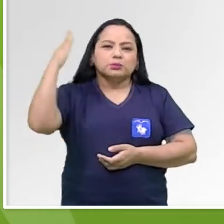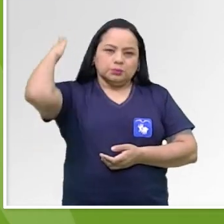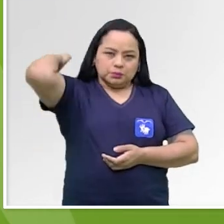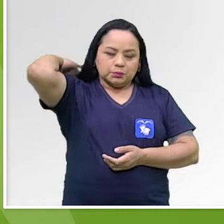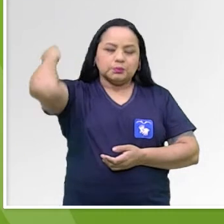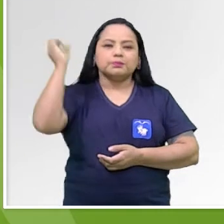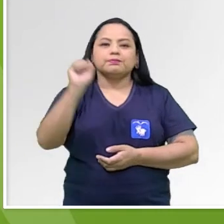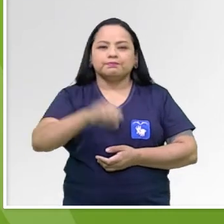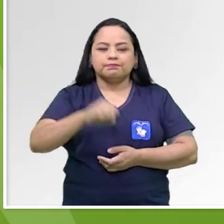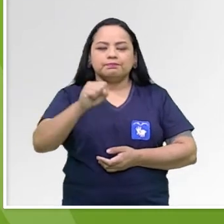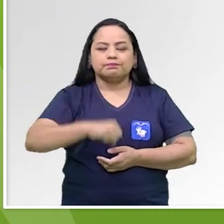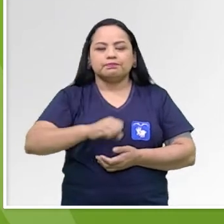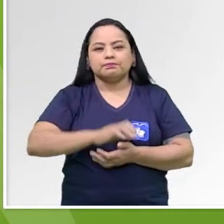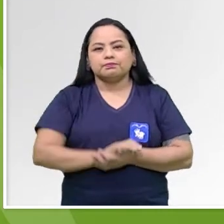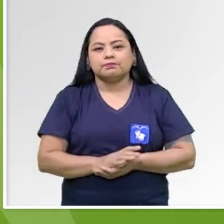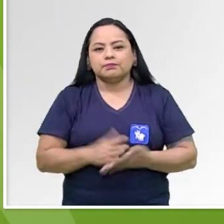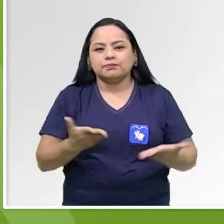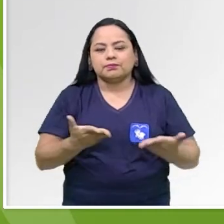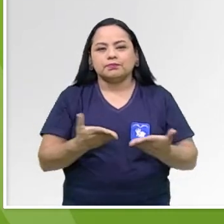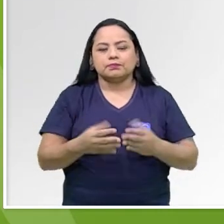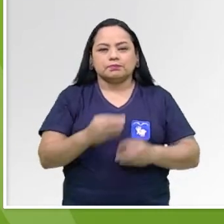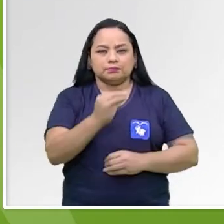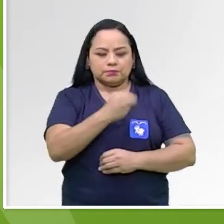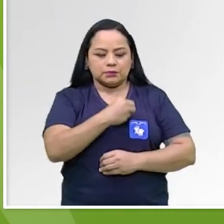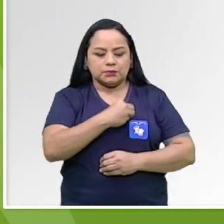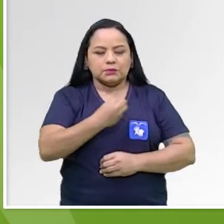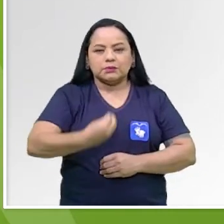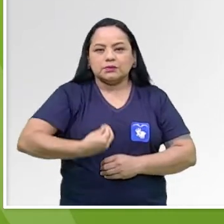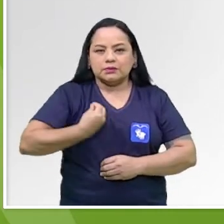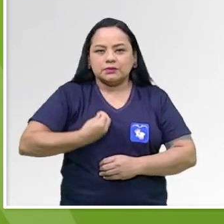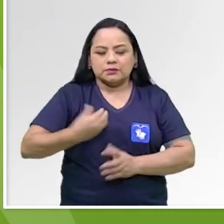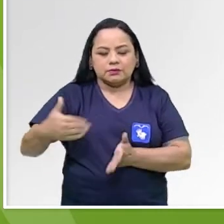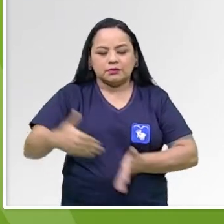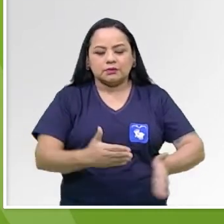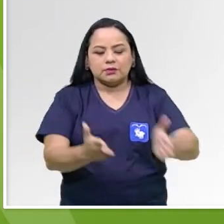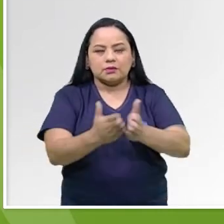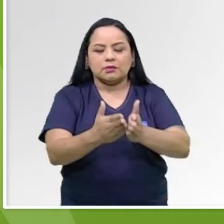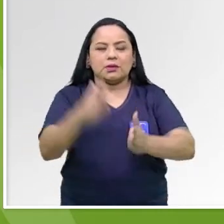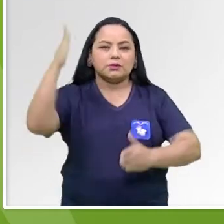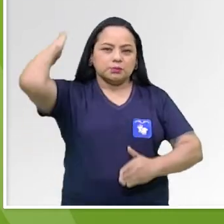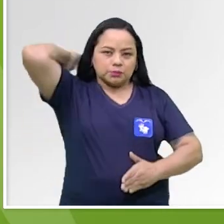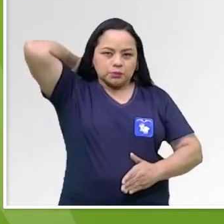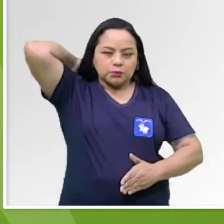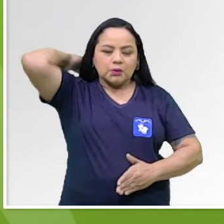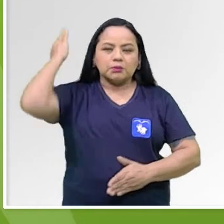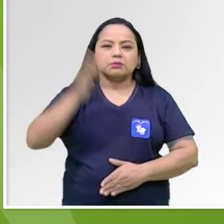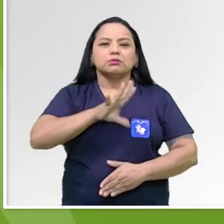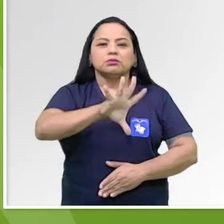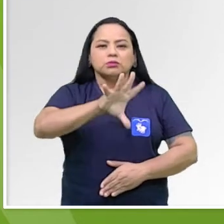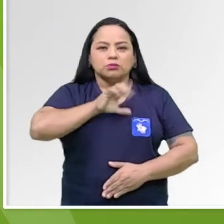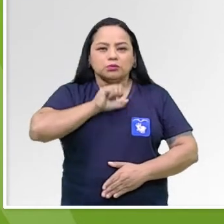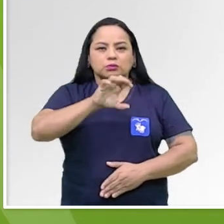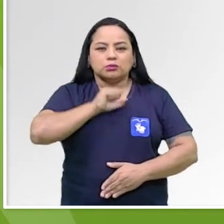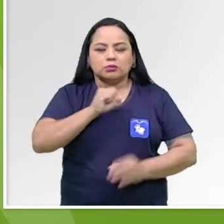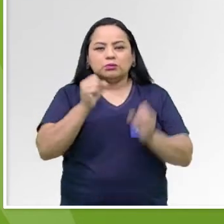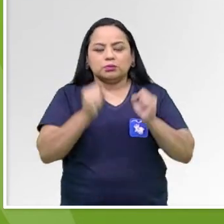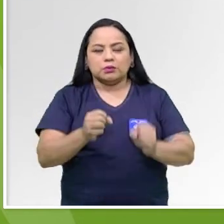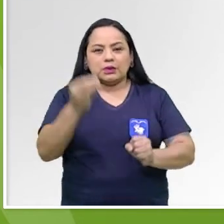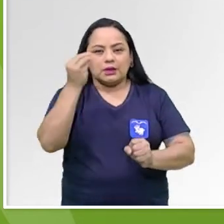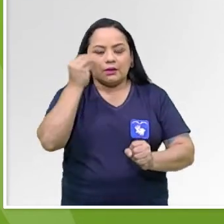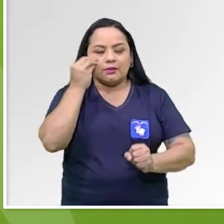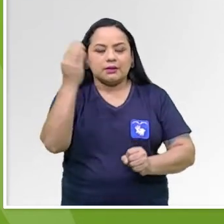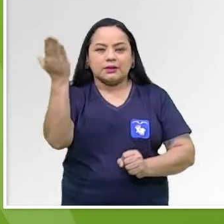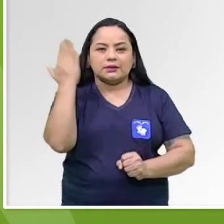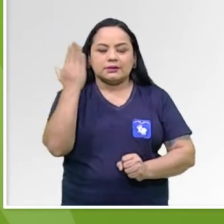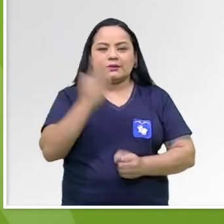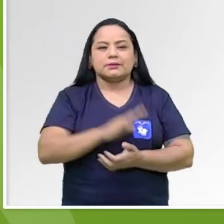tá? Então, são mamíferos que vivem na água, mas respiram por pulmões. Então, a gente observou isso ainda há pouco com a professora